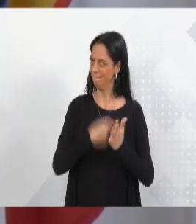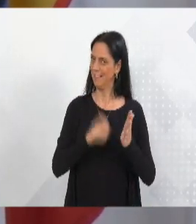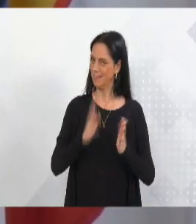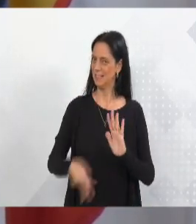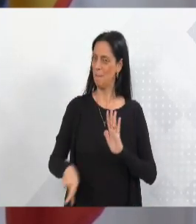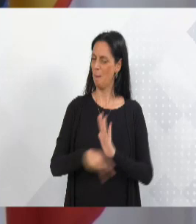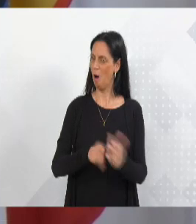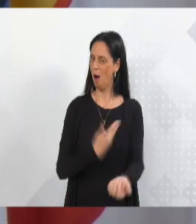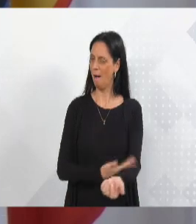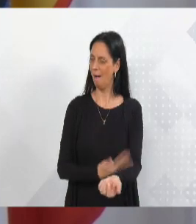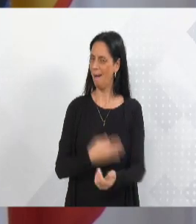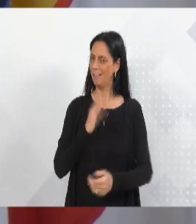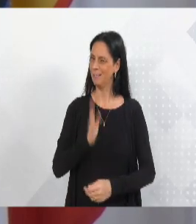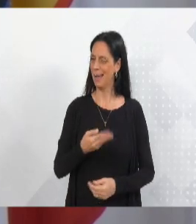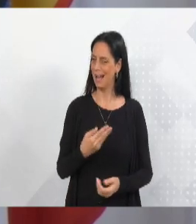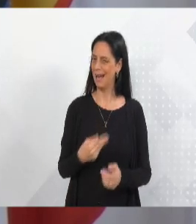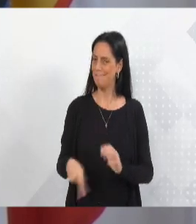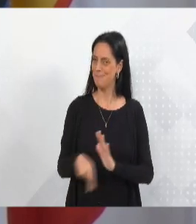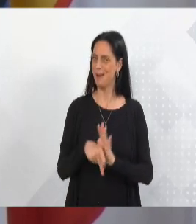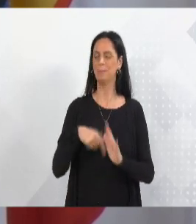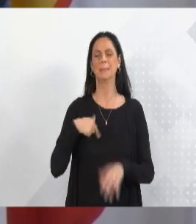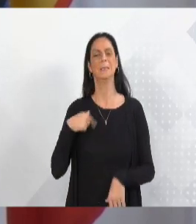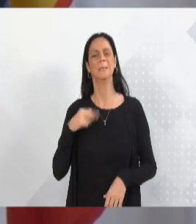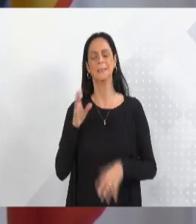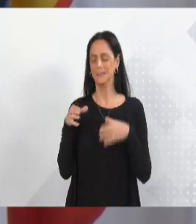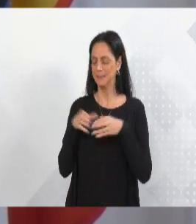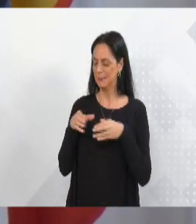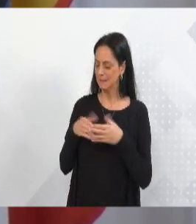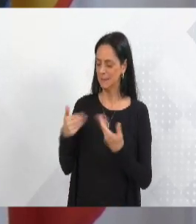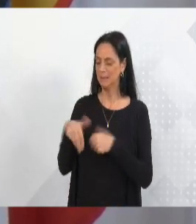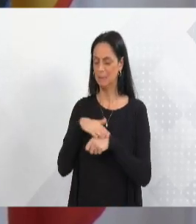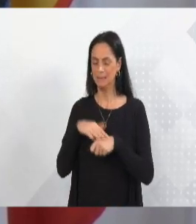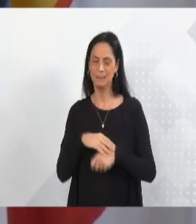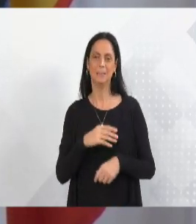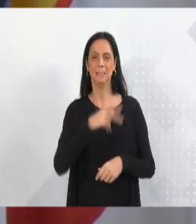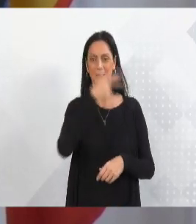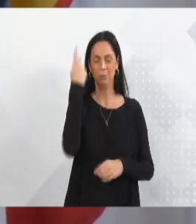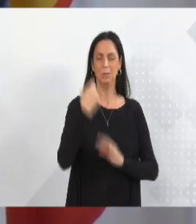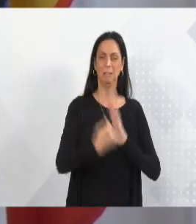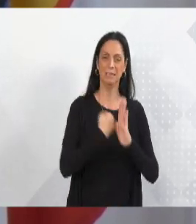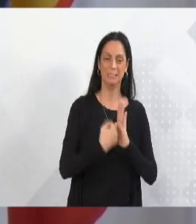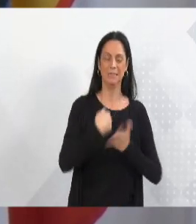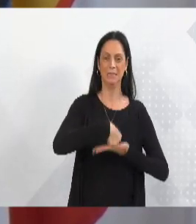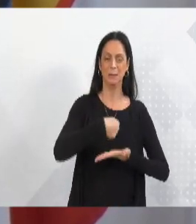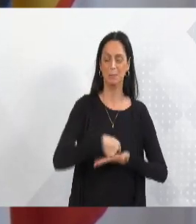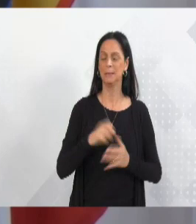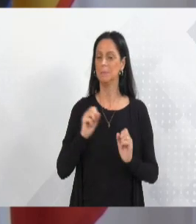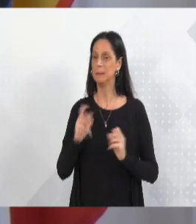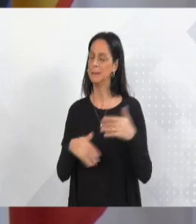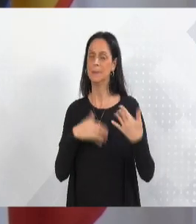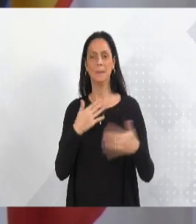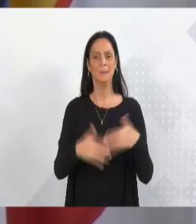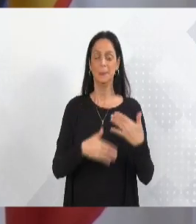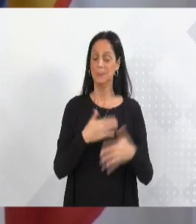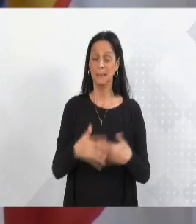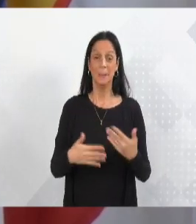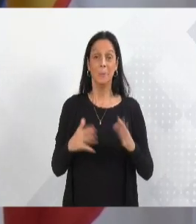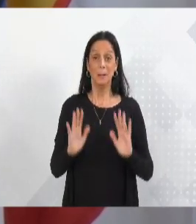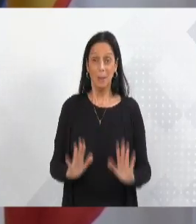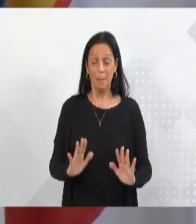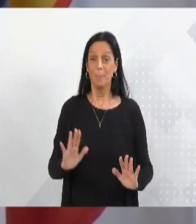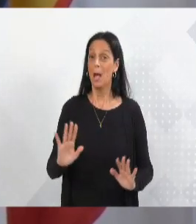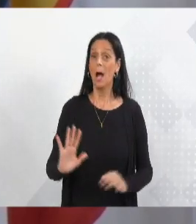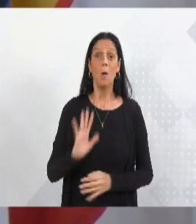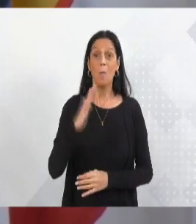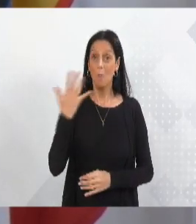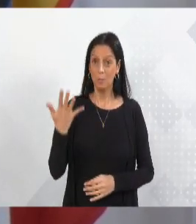cada um dos vereadores dessa casa. Fiquei trabalhando, a comissão cobrando, montando movimentos e fomos para cima. Uma coisa que, num determinado